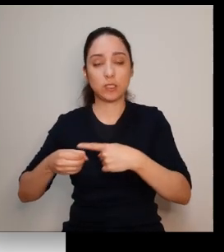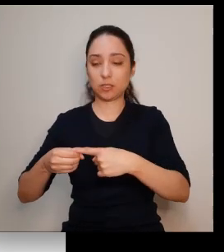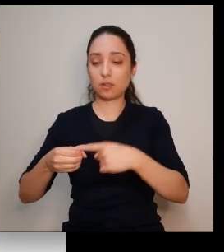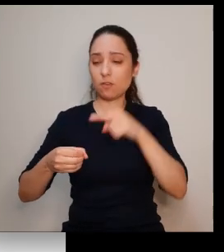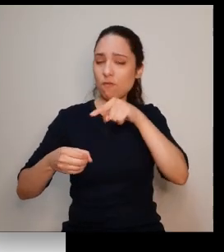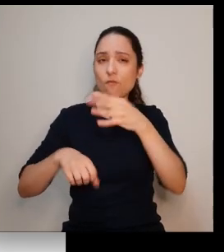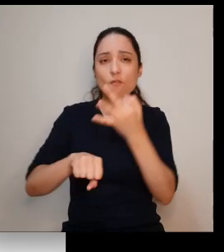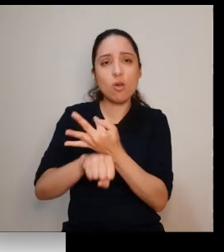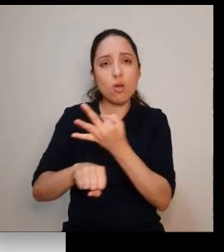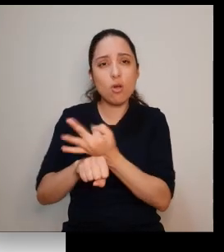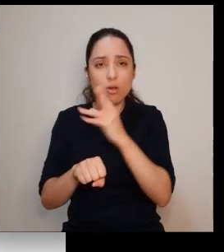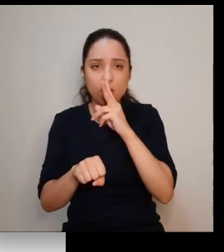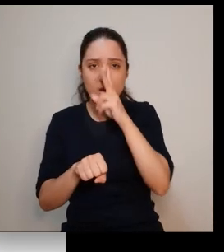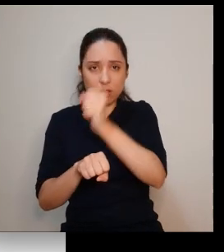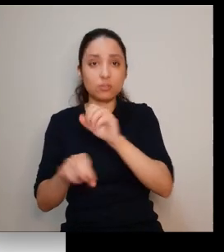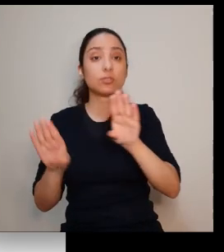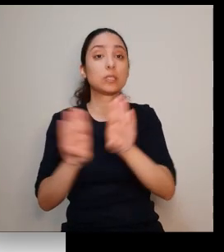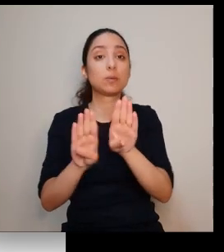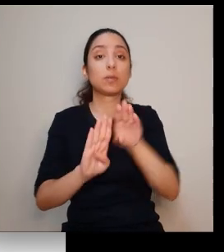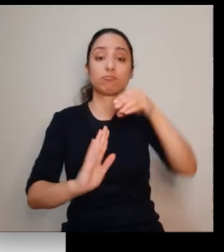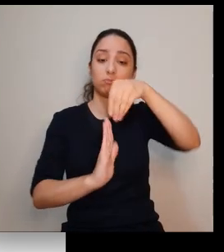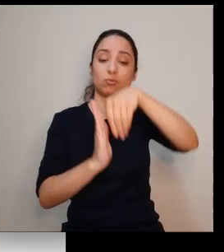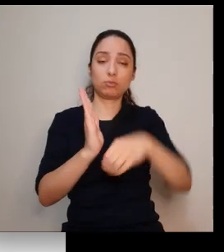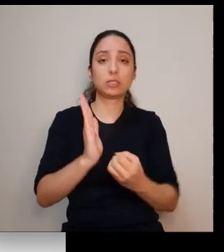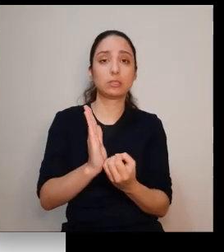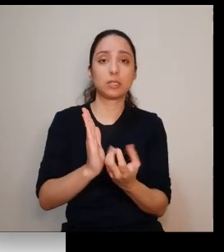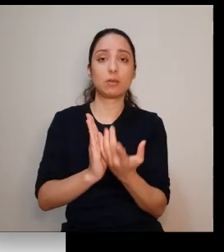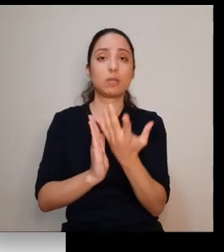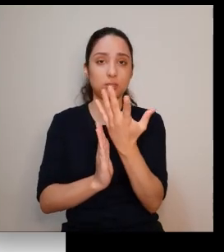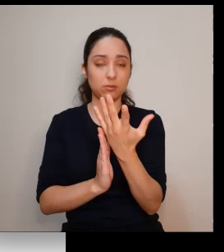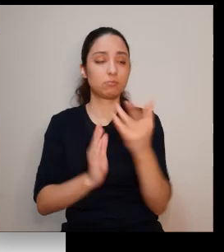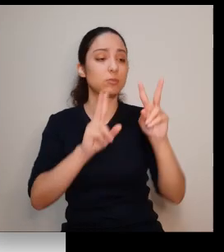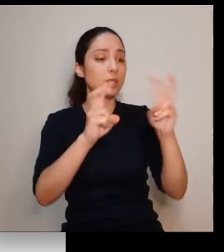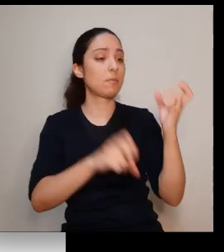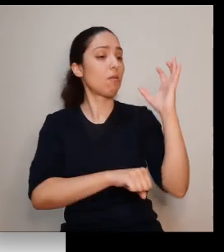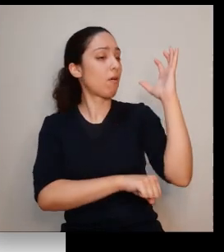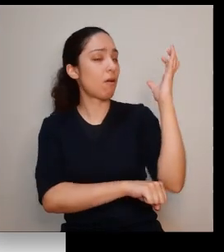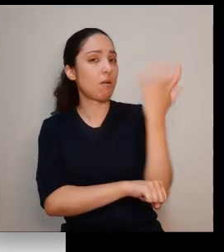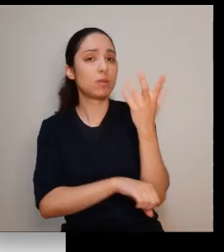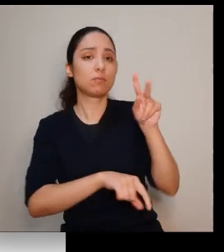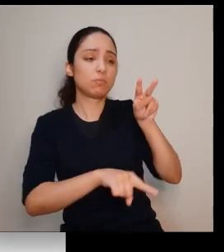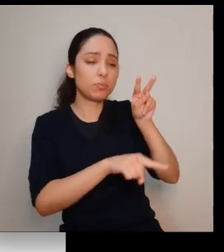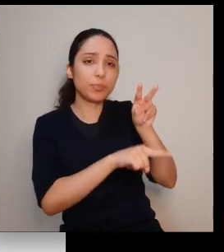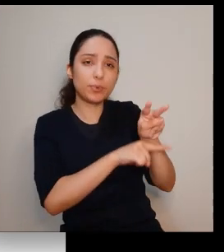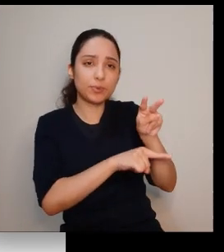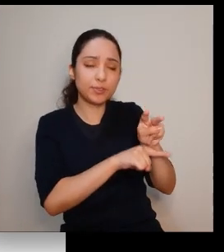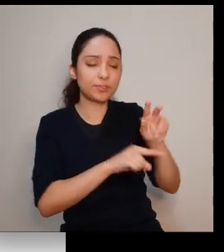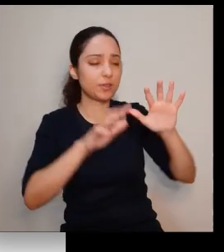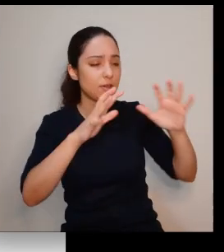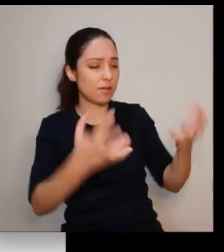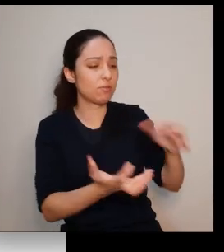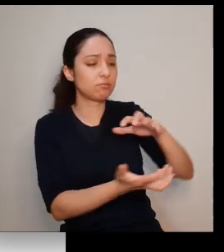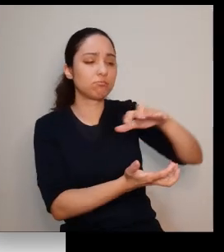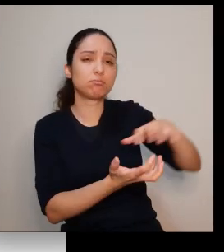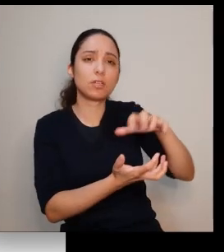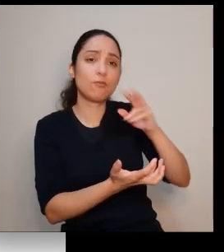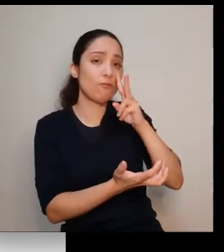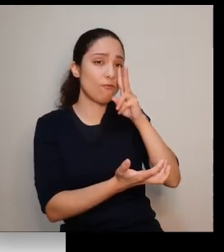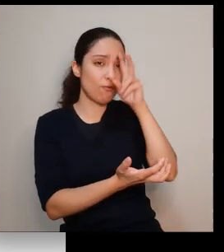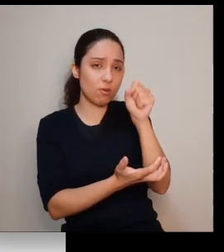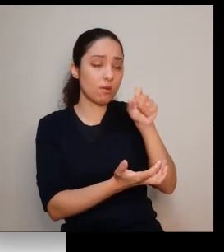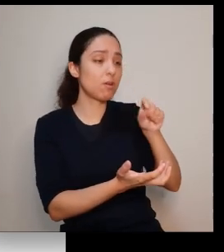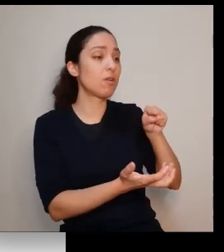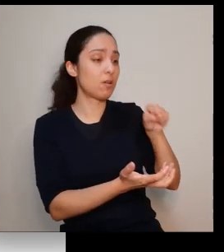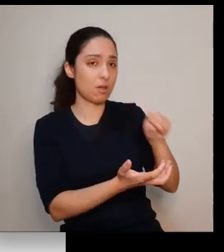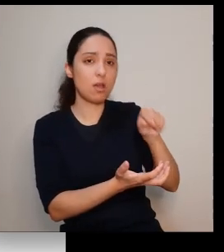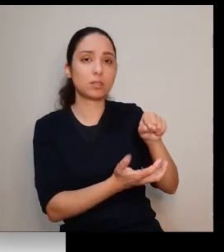alcançar maior resiliência e sustentabilidade nas cidades, nós temos a estratégia de proteção ambiental e fortalecimento